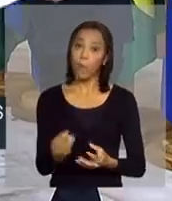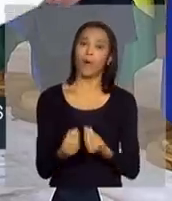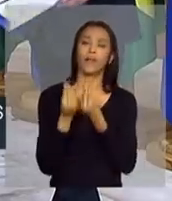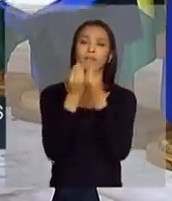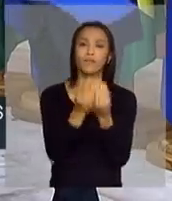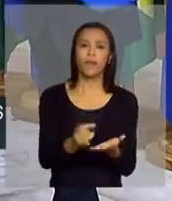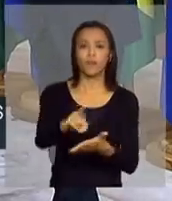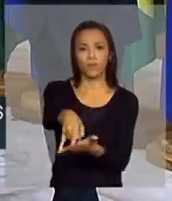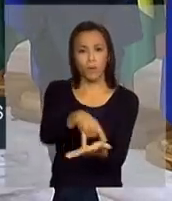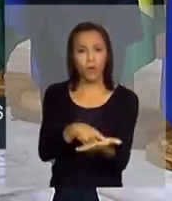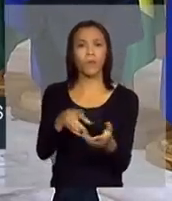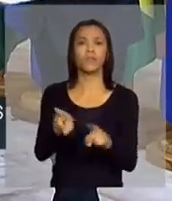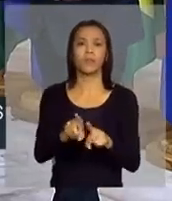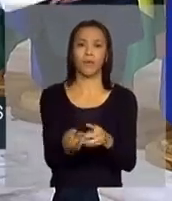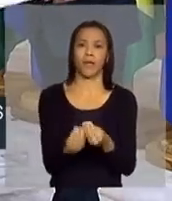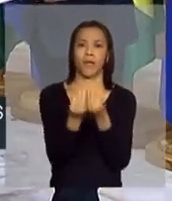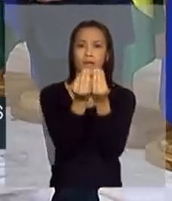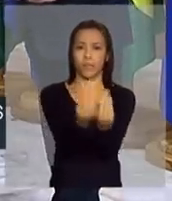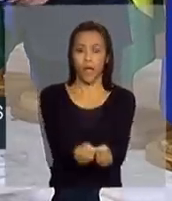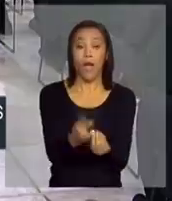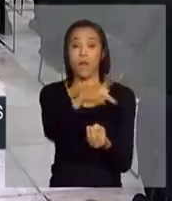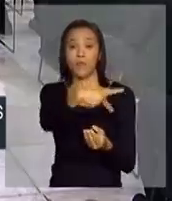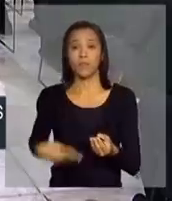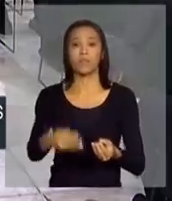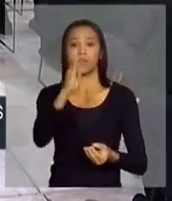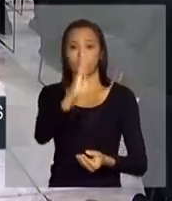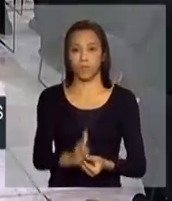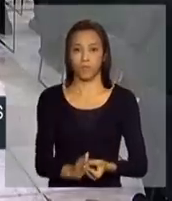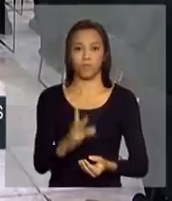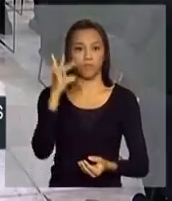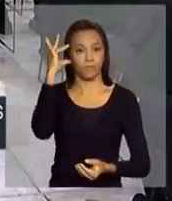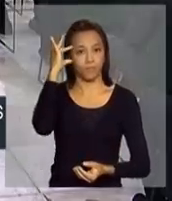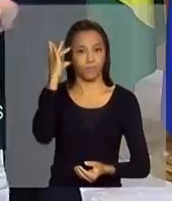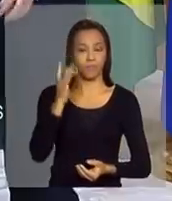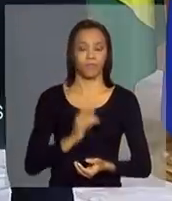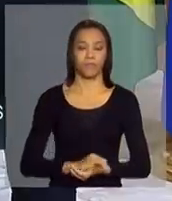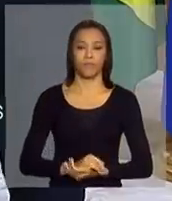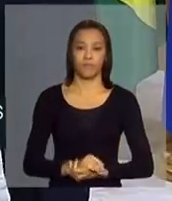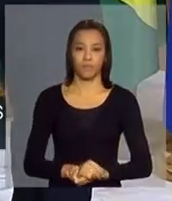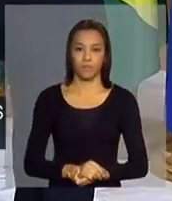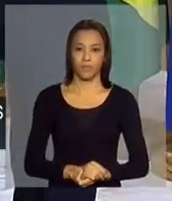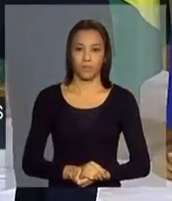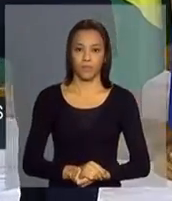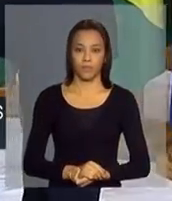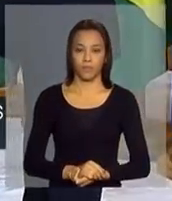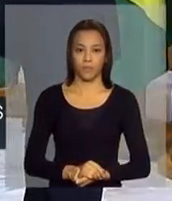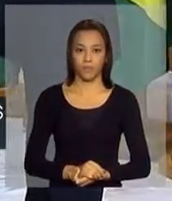declaração conjunta à senhora presidenta da República.